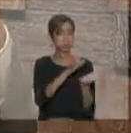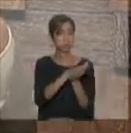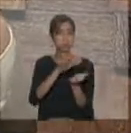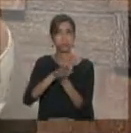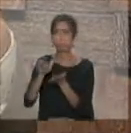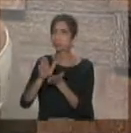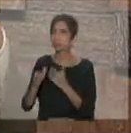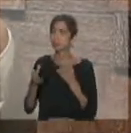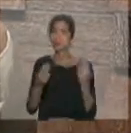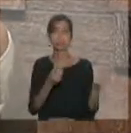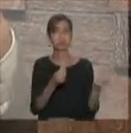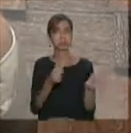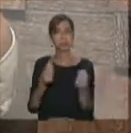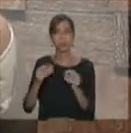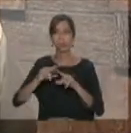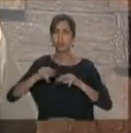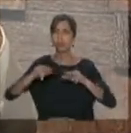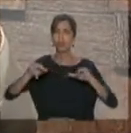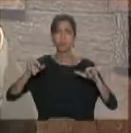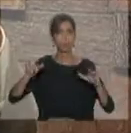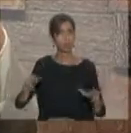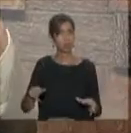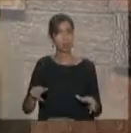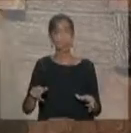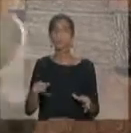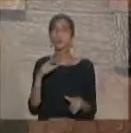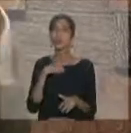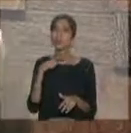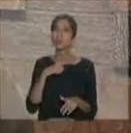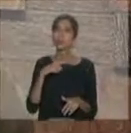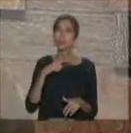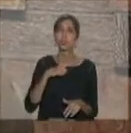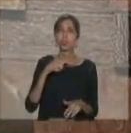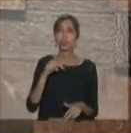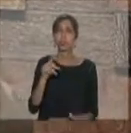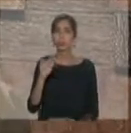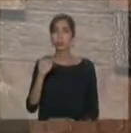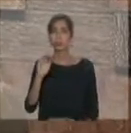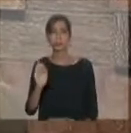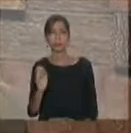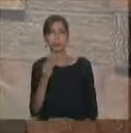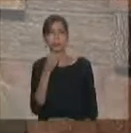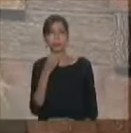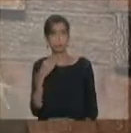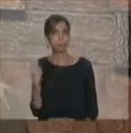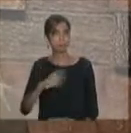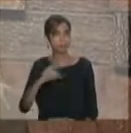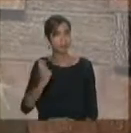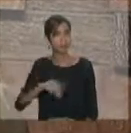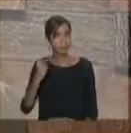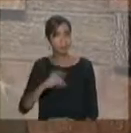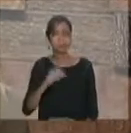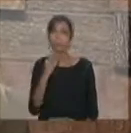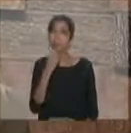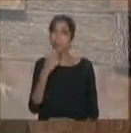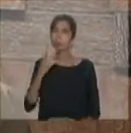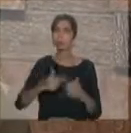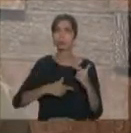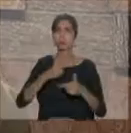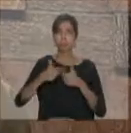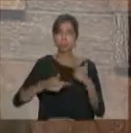tiragem, tinha várias edições, tinha um pique nervoso legal mesmo, era muito bom